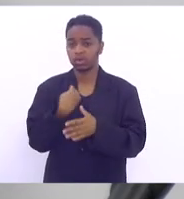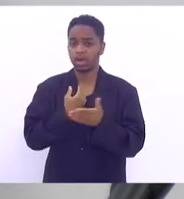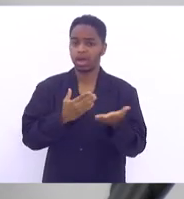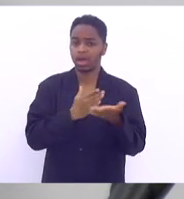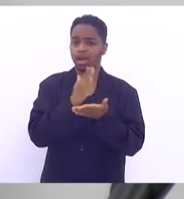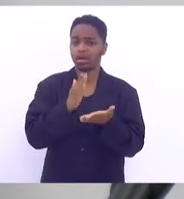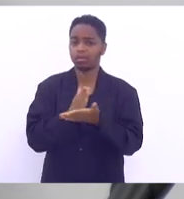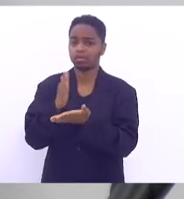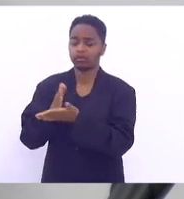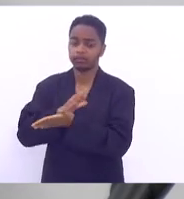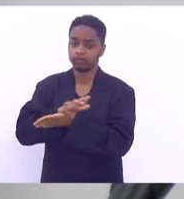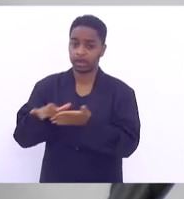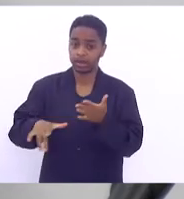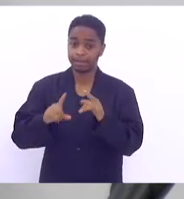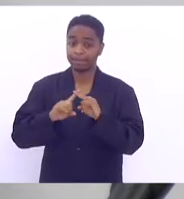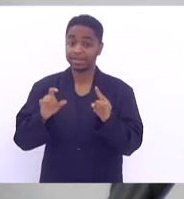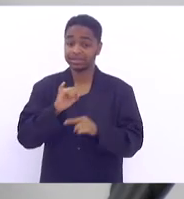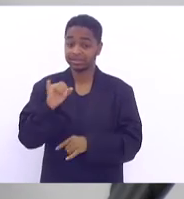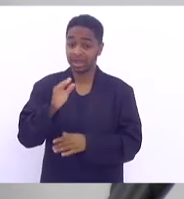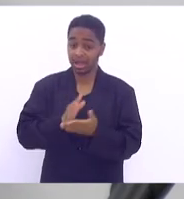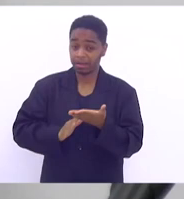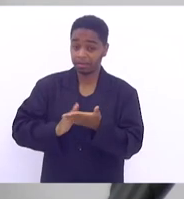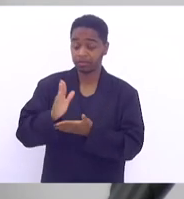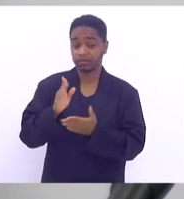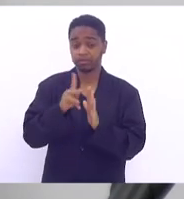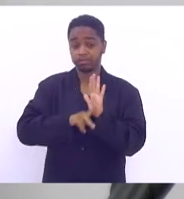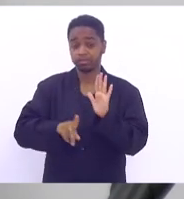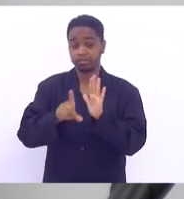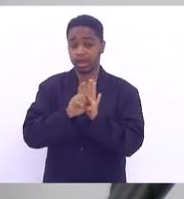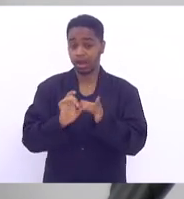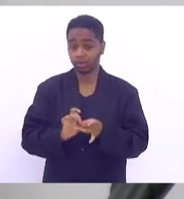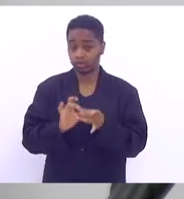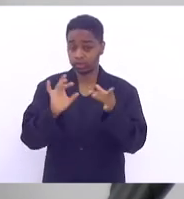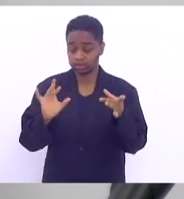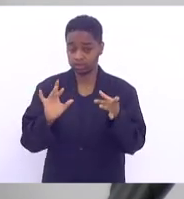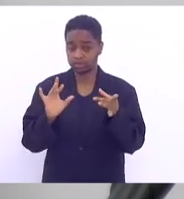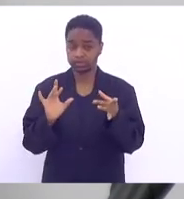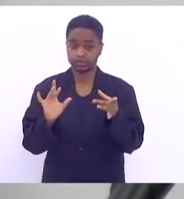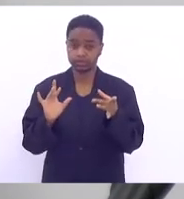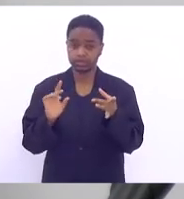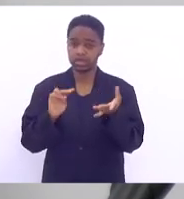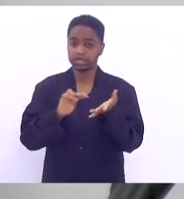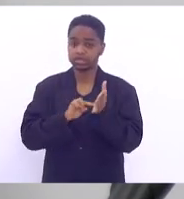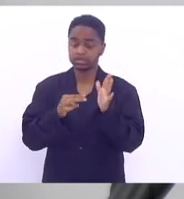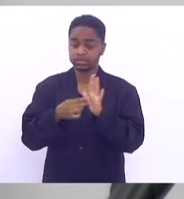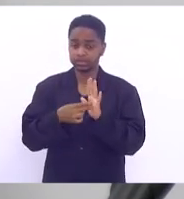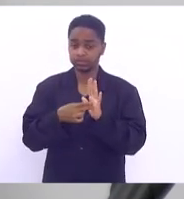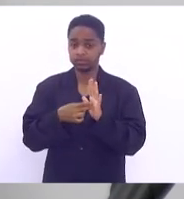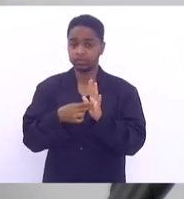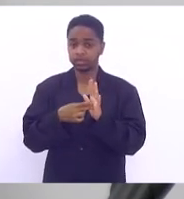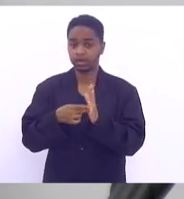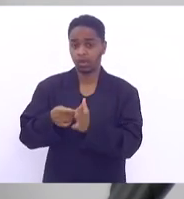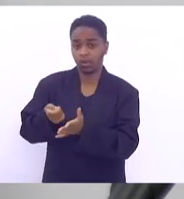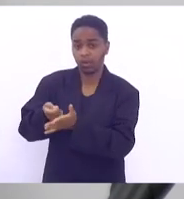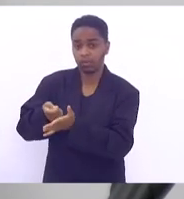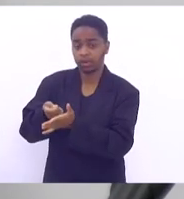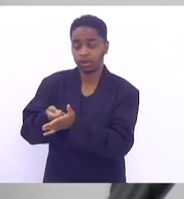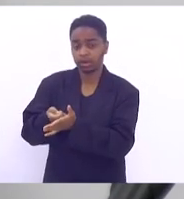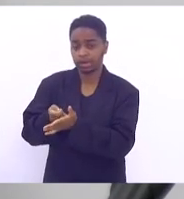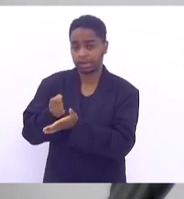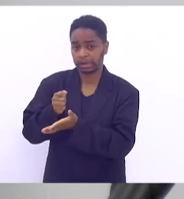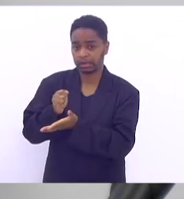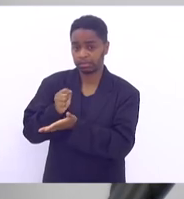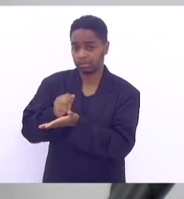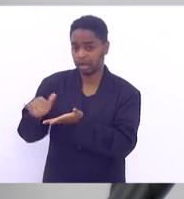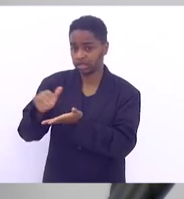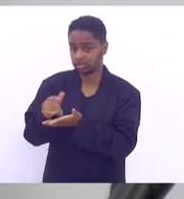inúmeros. Quando você aprova um projeto de lei autorizativo, você não está compelindo o chefe do Executivo a